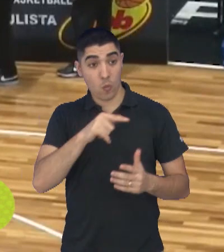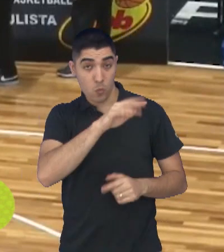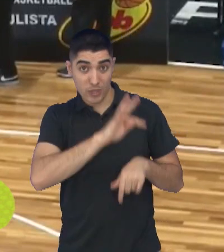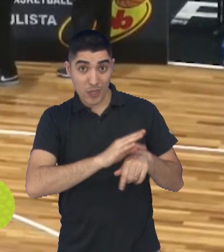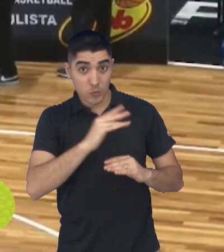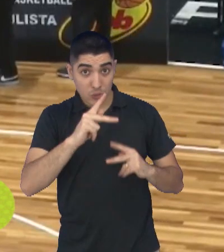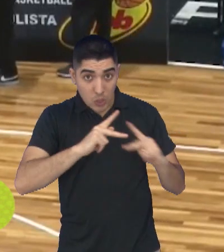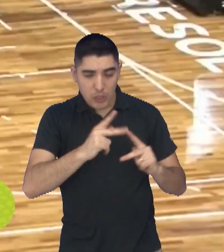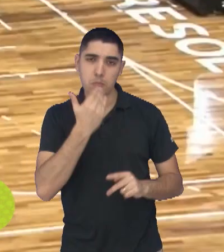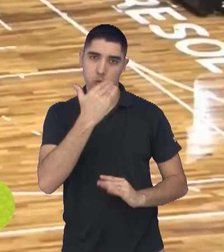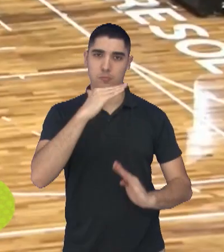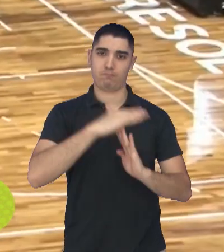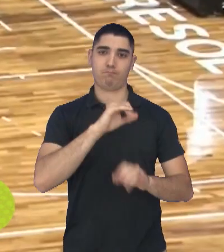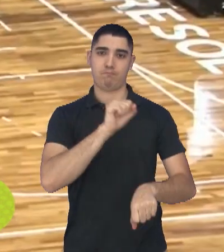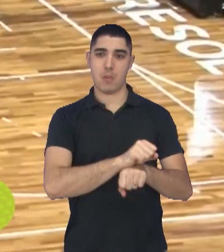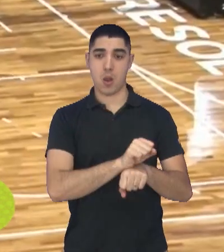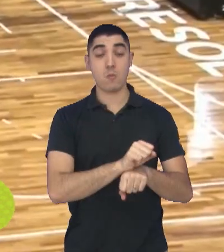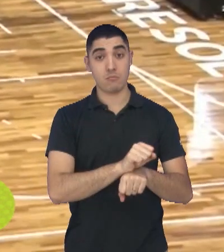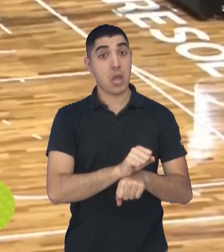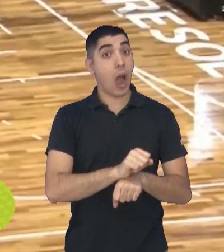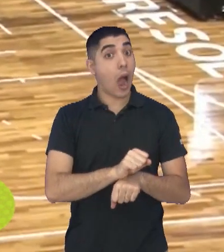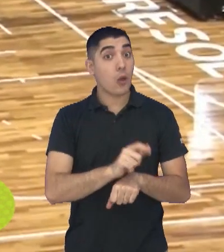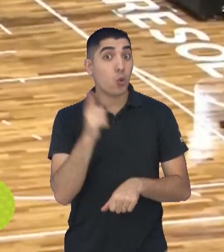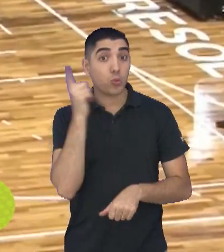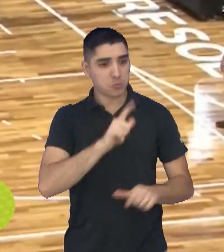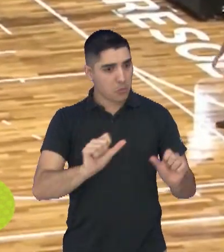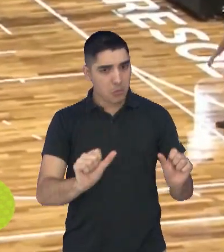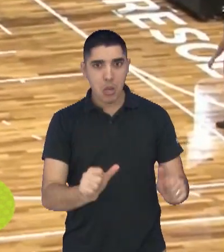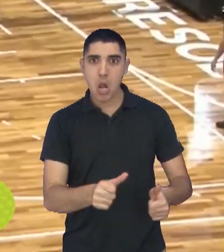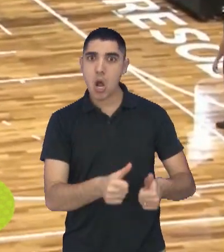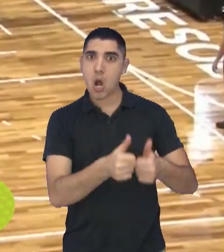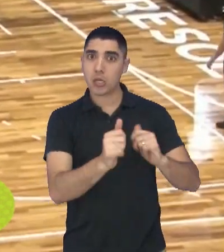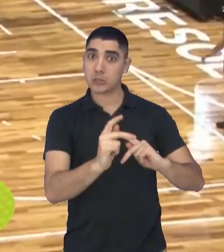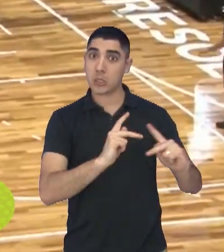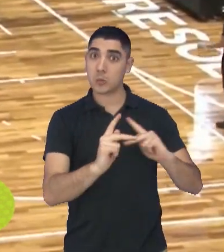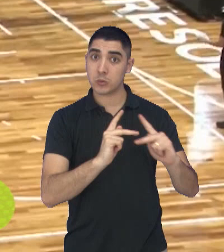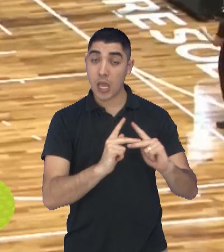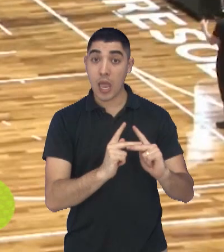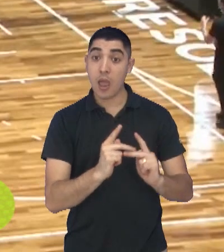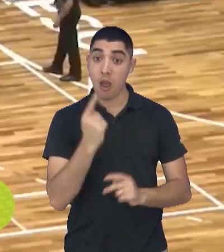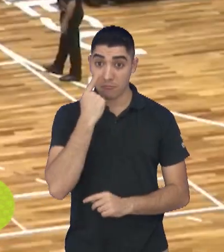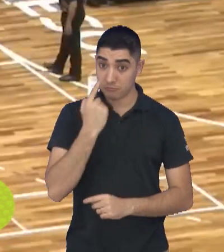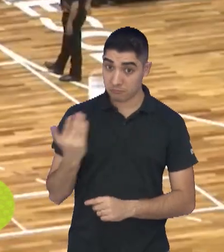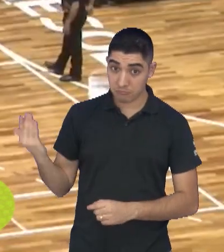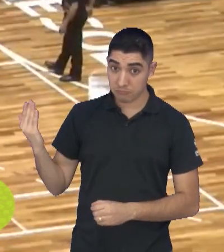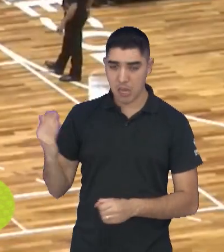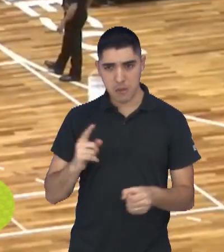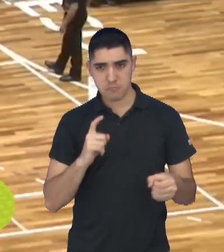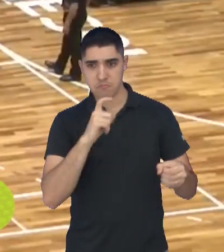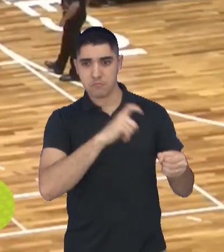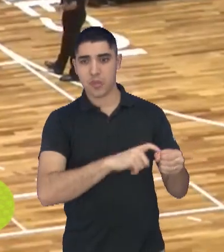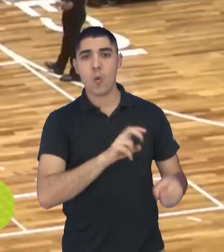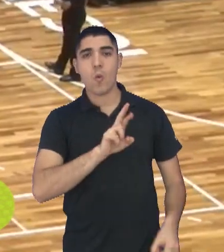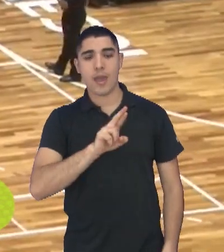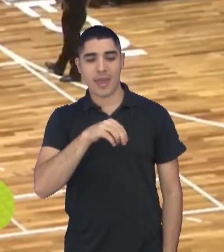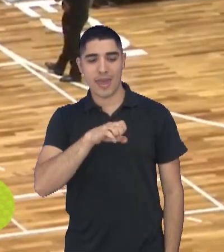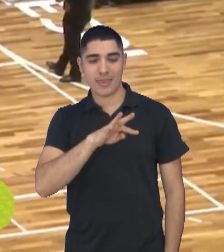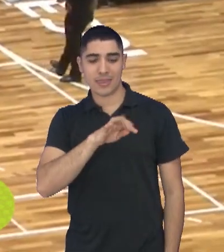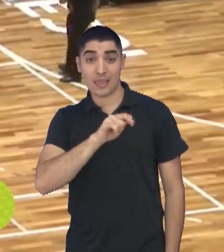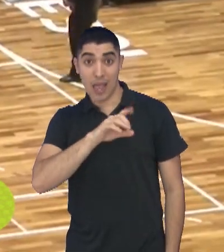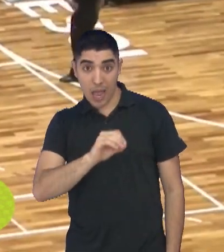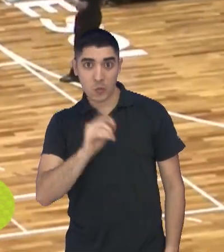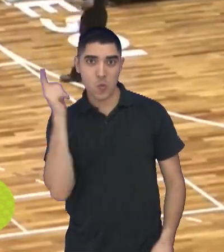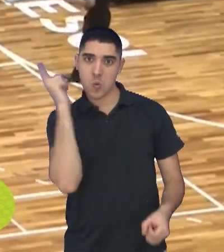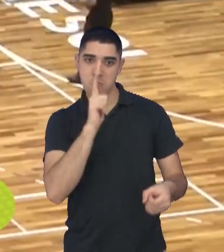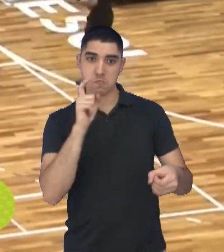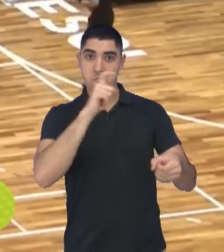Figueiredo a parar o jogo. E deu resultado, pois o São José voltou melhor e com essa cesta e falta de Renato Carbonari concretizou o